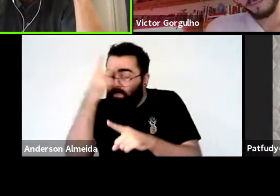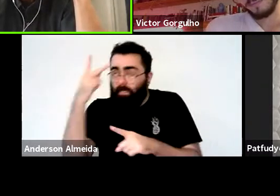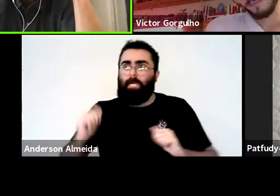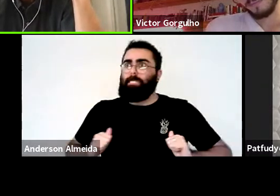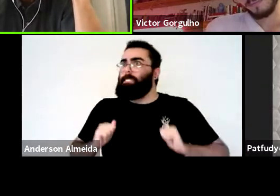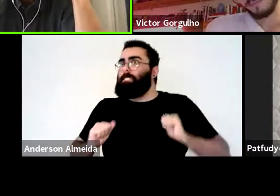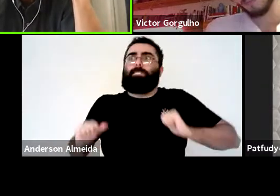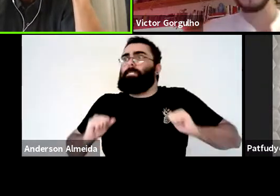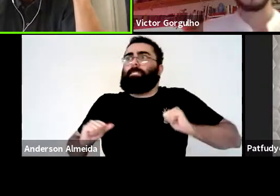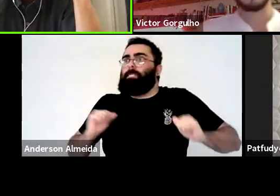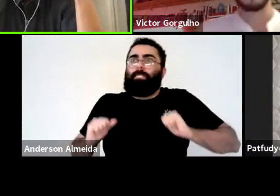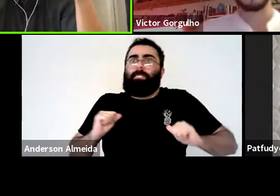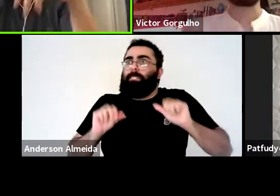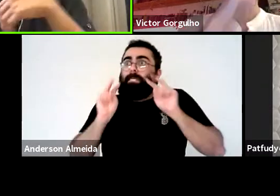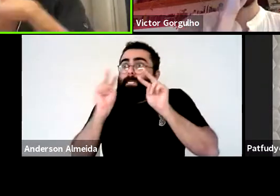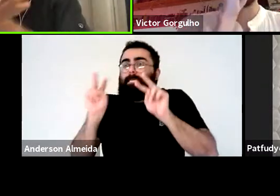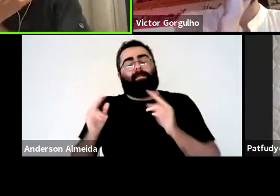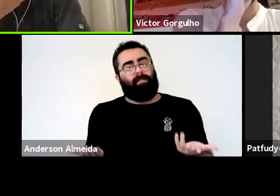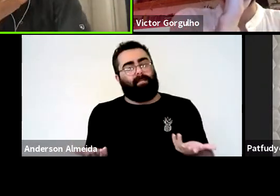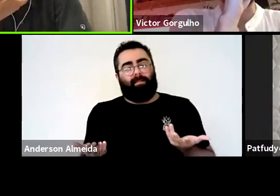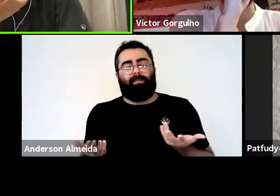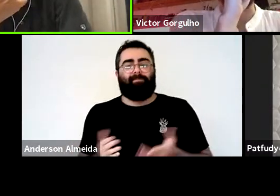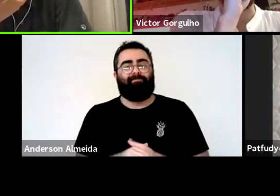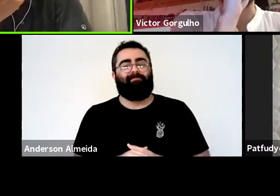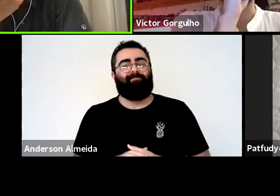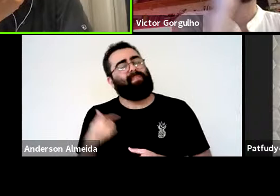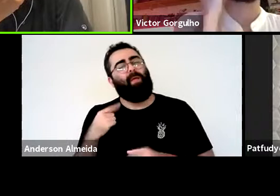muita vontade de ver, porque assim,